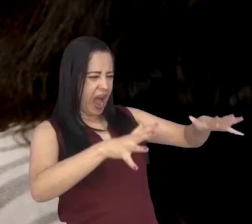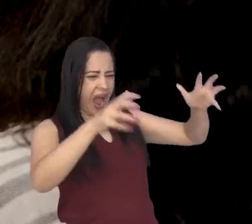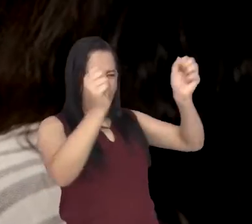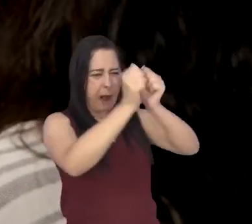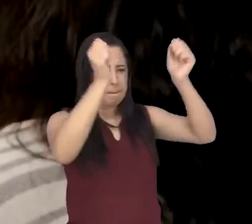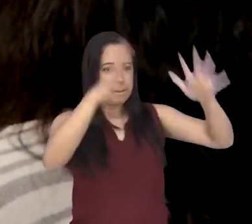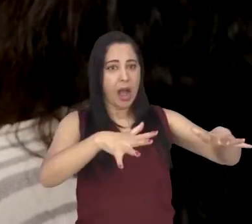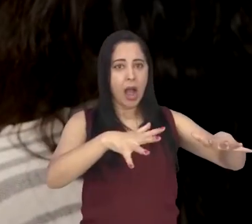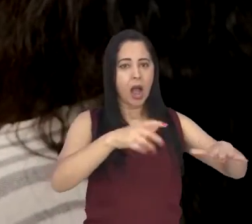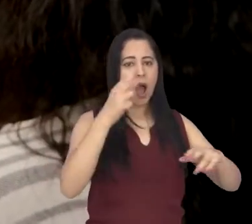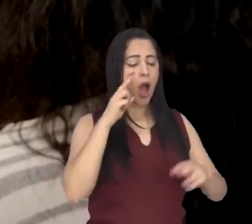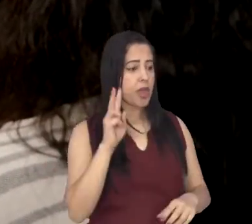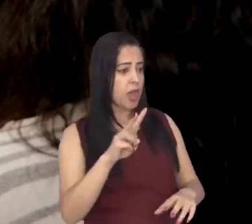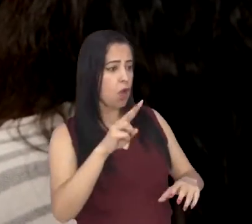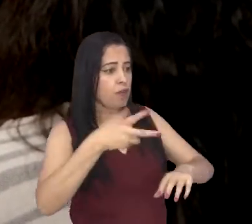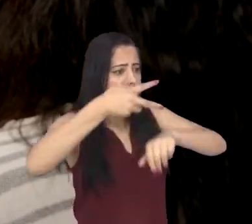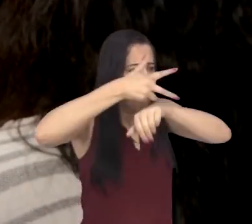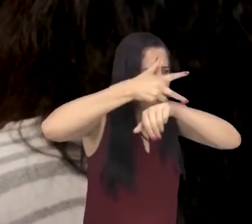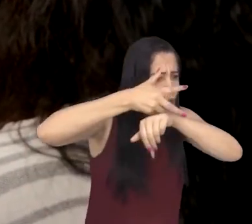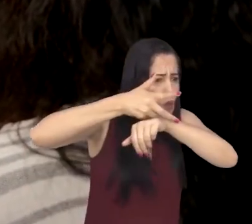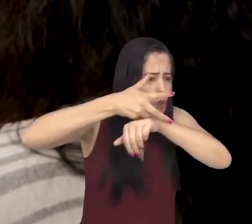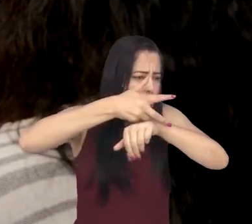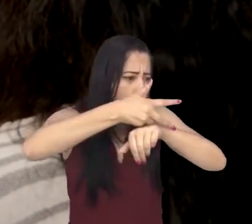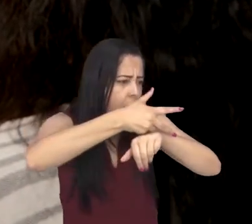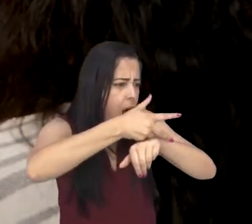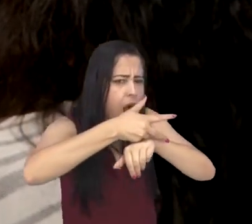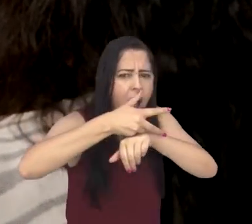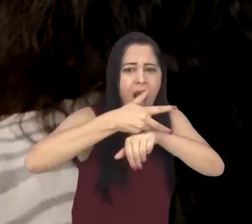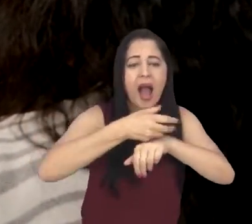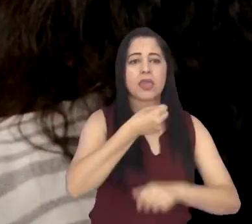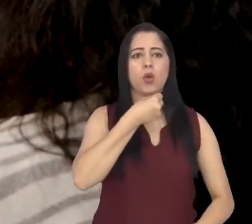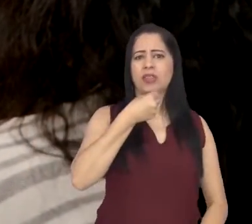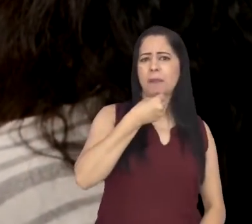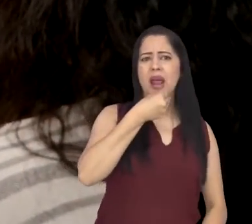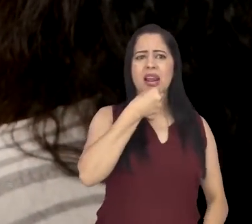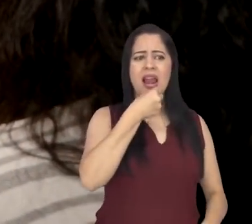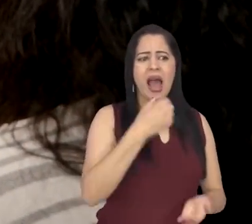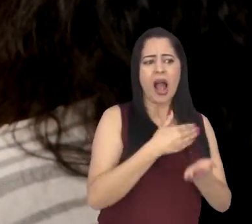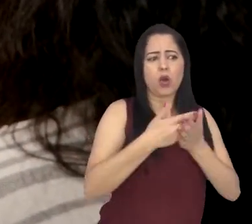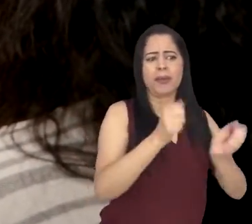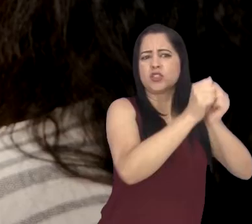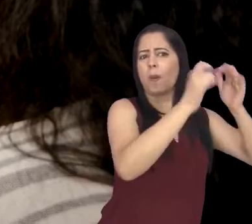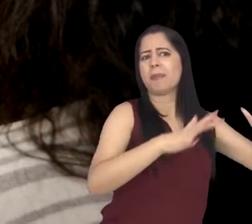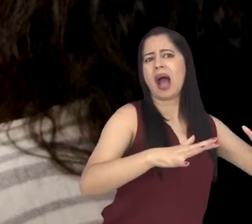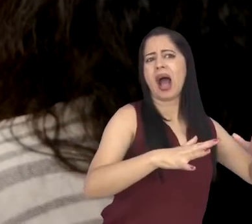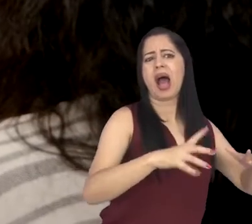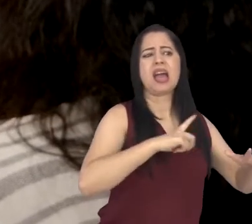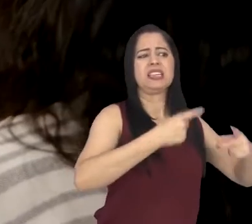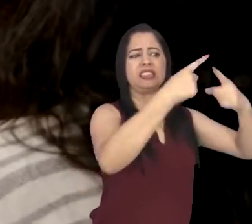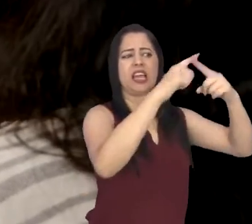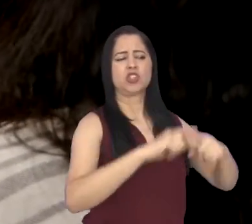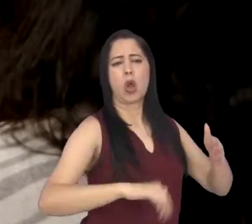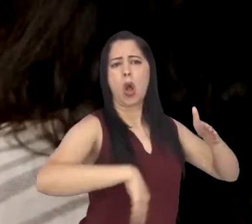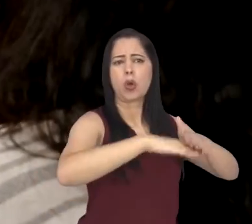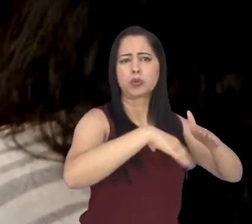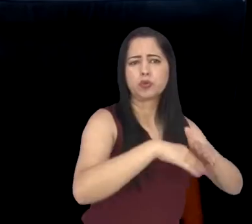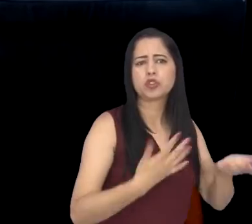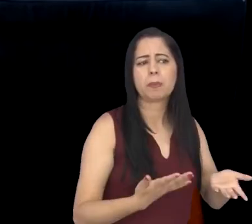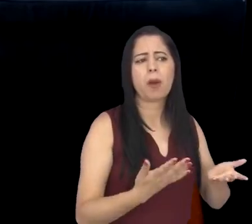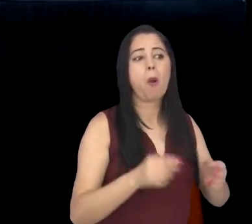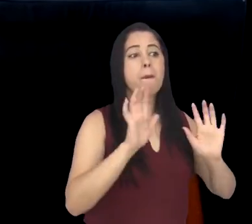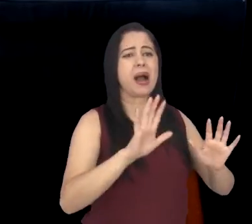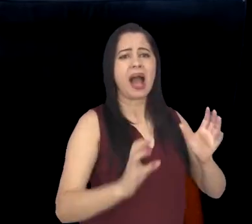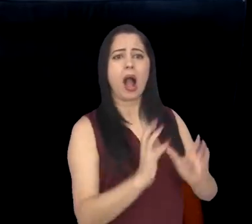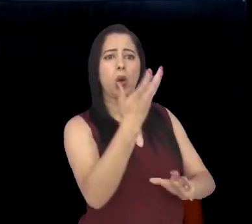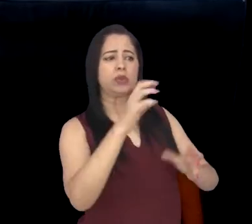e ele... Grava, eu já fiz, estourou uma bomba aqui, começando os jogos e tal. A delegação, chegando as delegações,